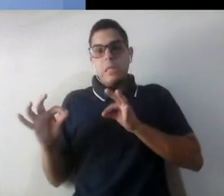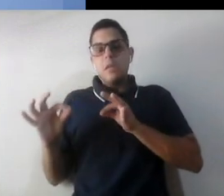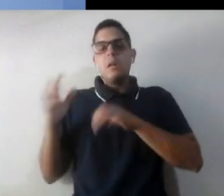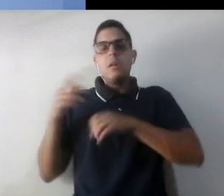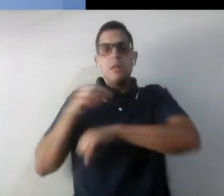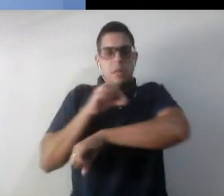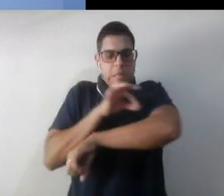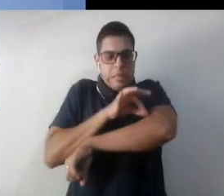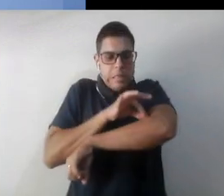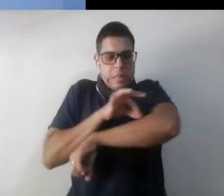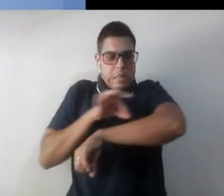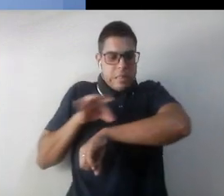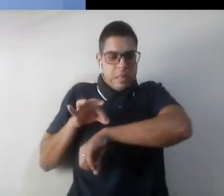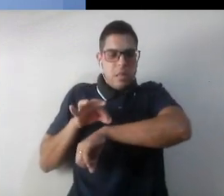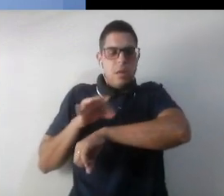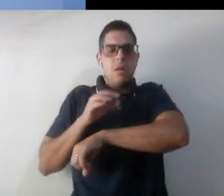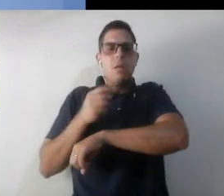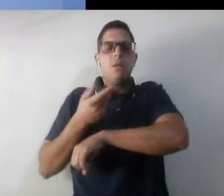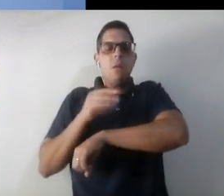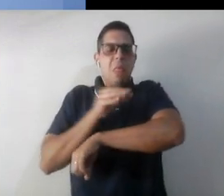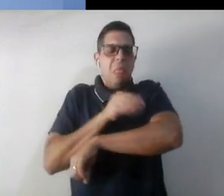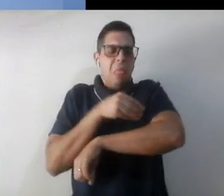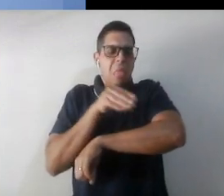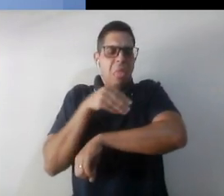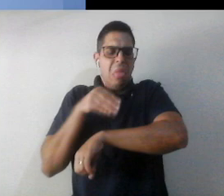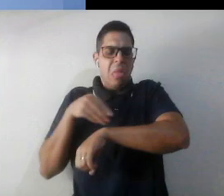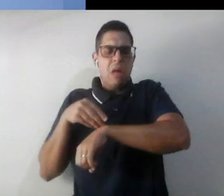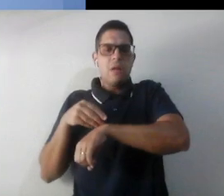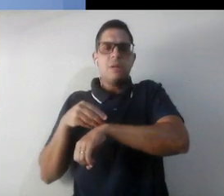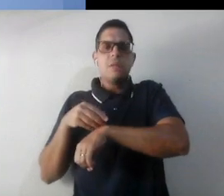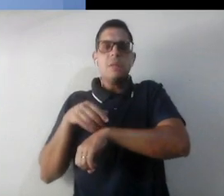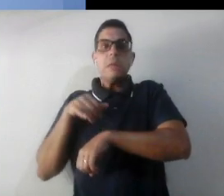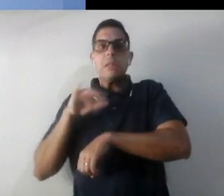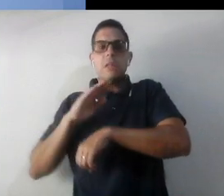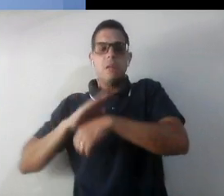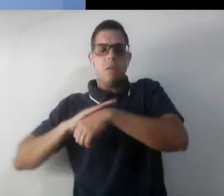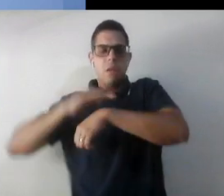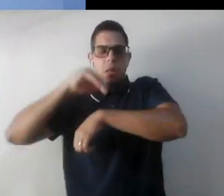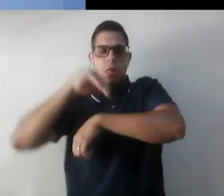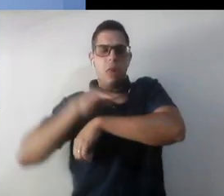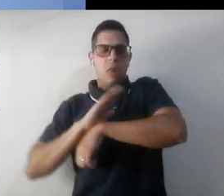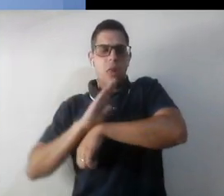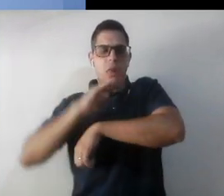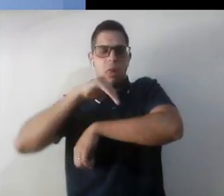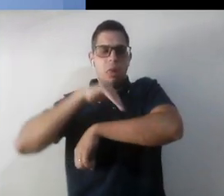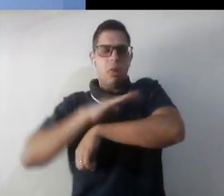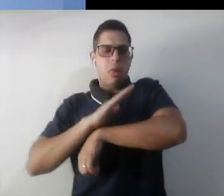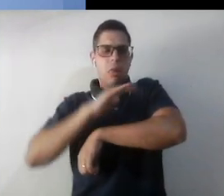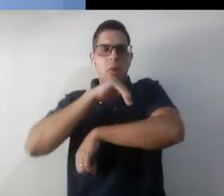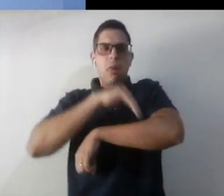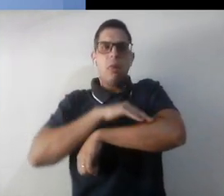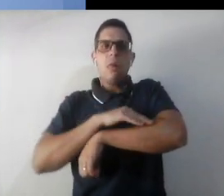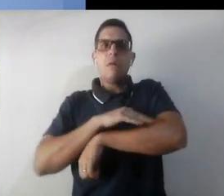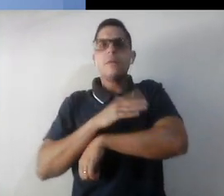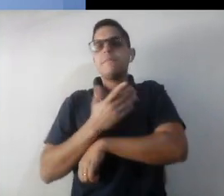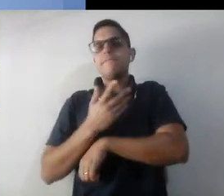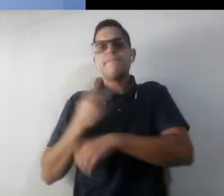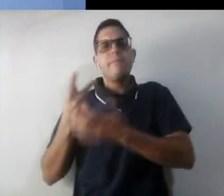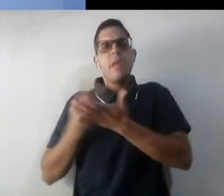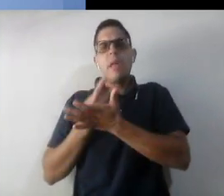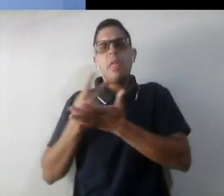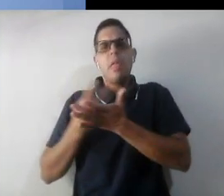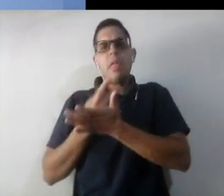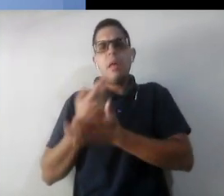a catenária, também conhecida como barriga, ela é inevitável. Porém, ela pode ser controlada se a